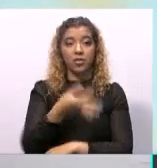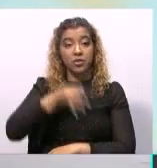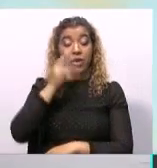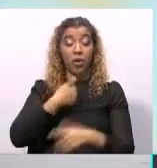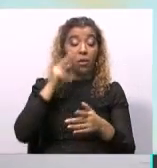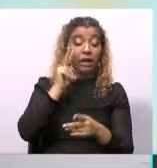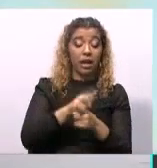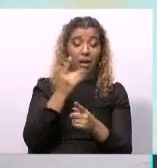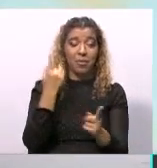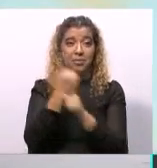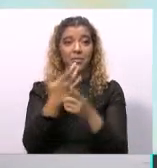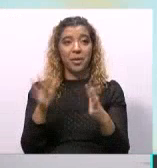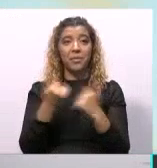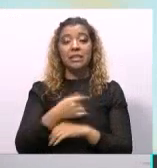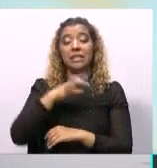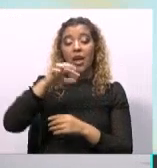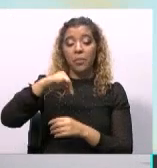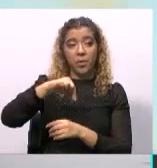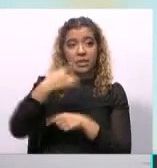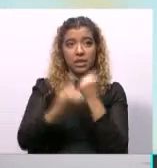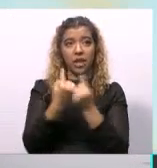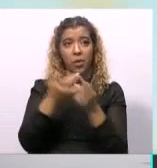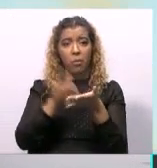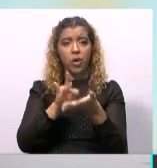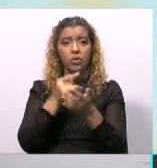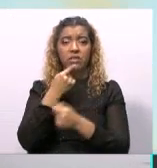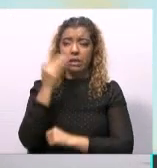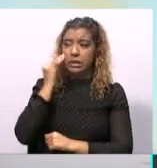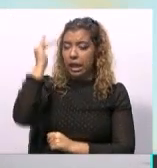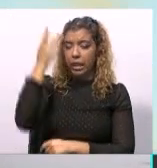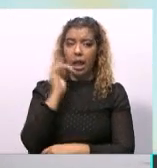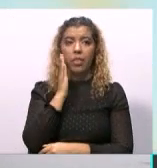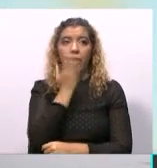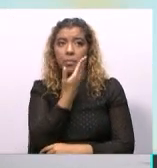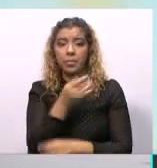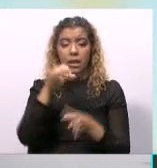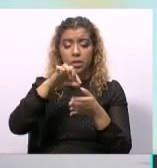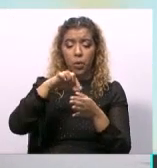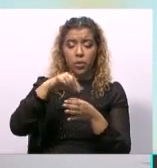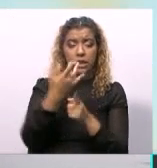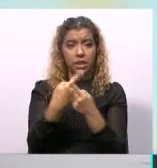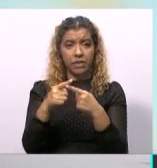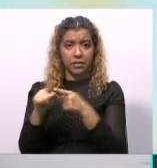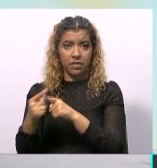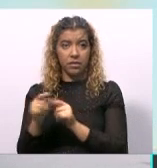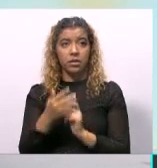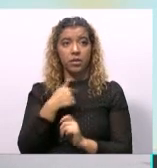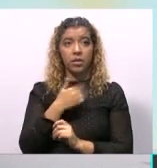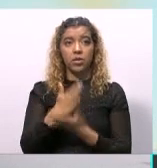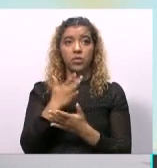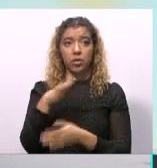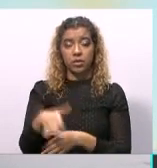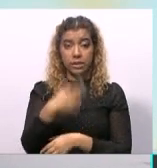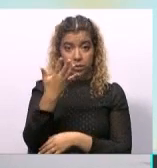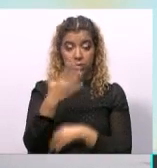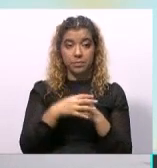ylang-ylang ao mesmo tempo. Podemos colocar aqui algumas gotinhas, depois no livro, dependendo da idade, podemos perceber quantas gotinhas é que colocamos. Eu vou colocar apenas